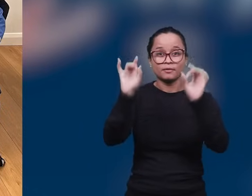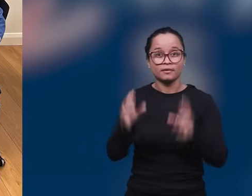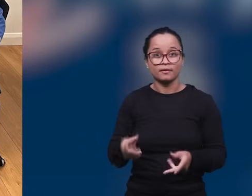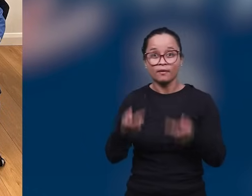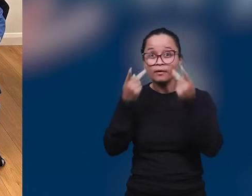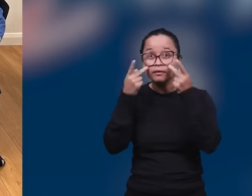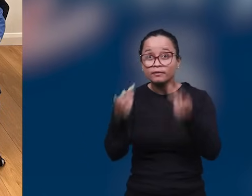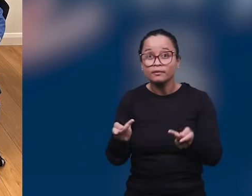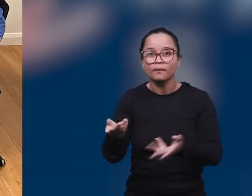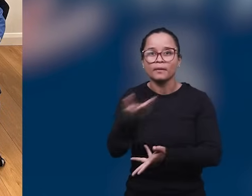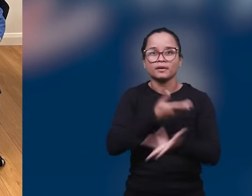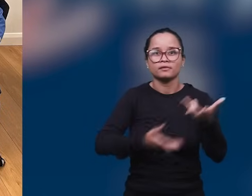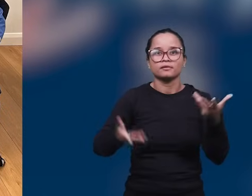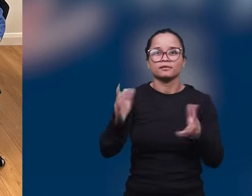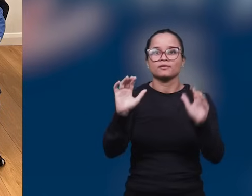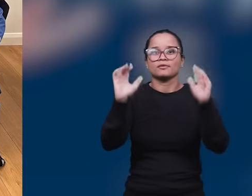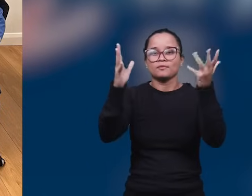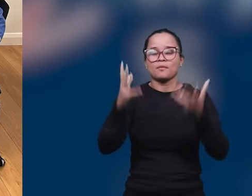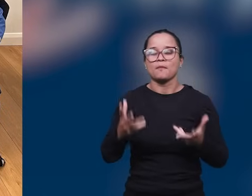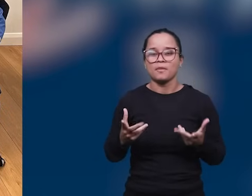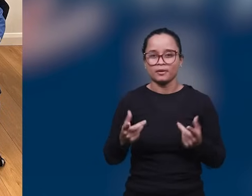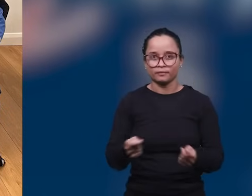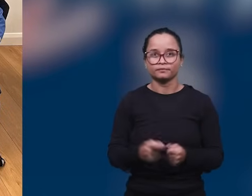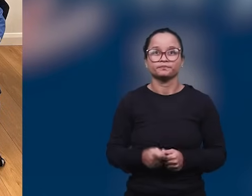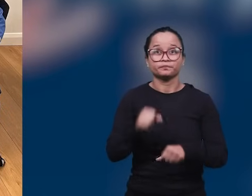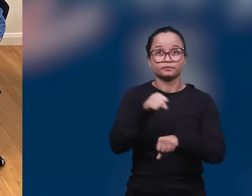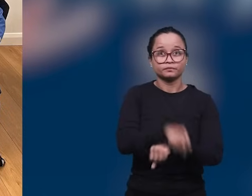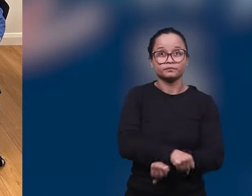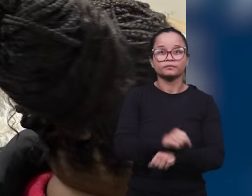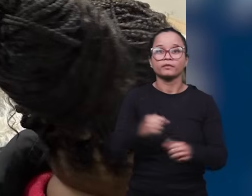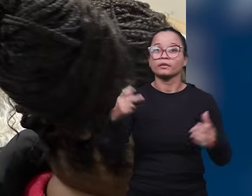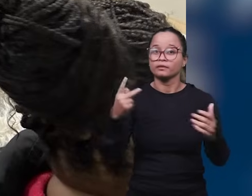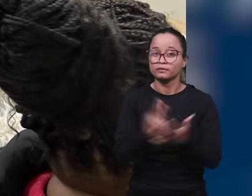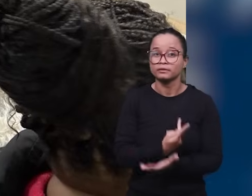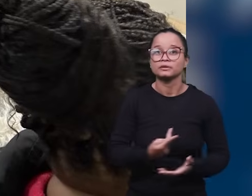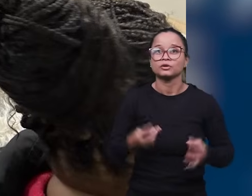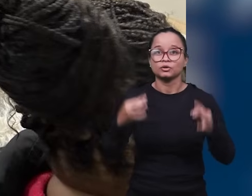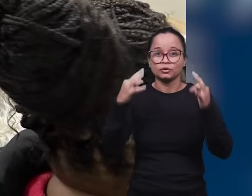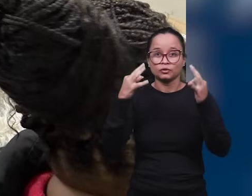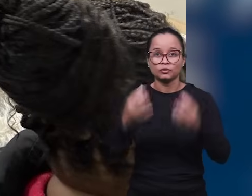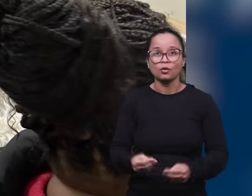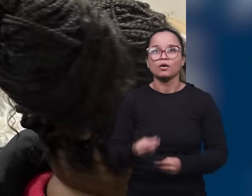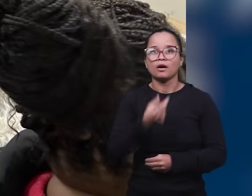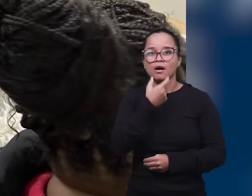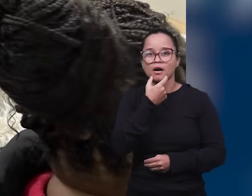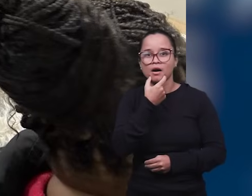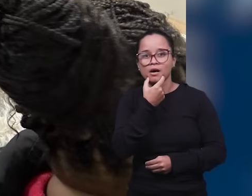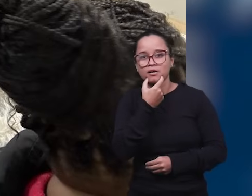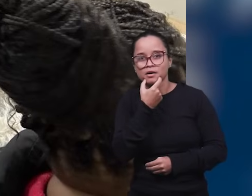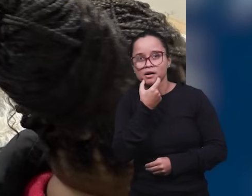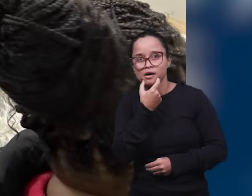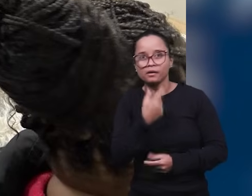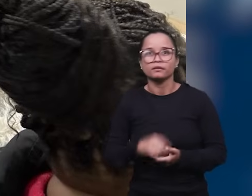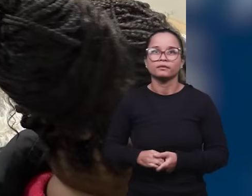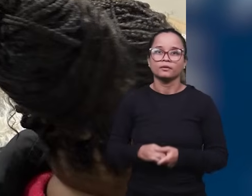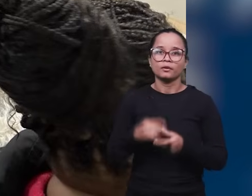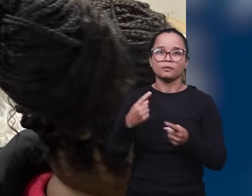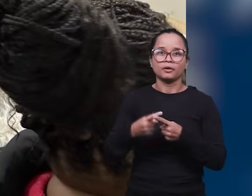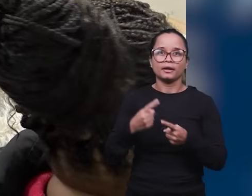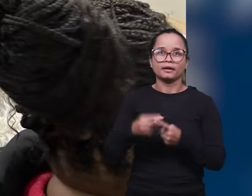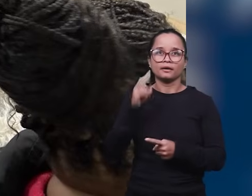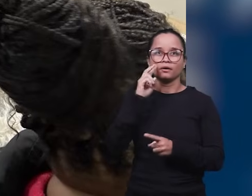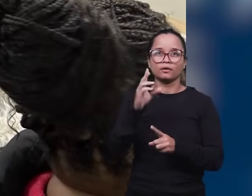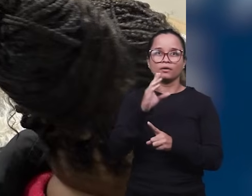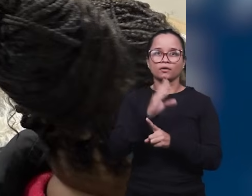visitantes, participarem deste evento maravilhoso. Este seminário foi realizado completamente em inglês, visto que a Igreja